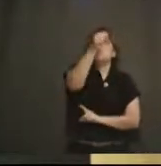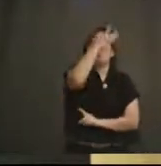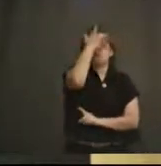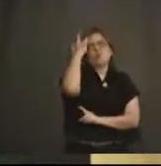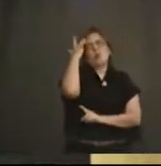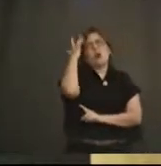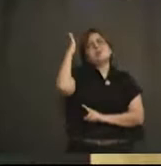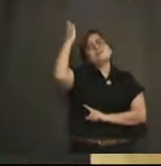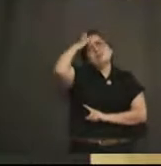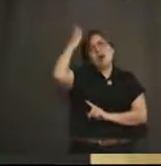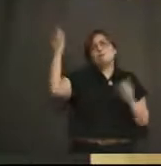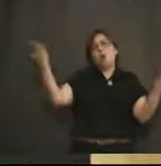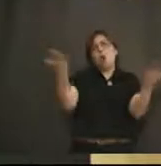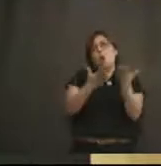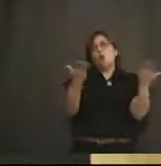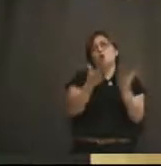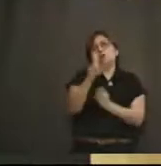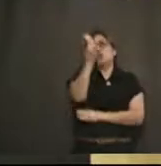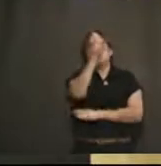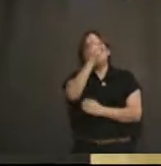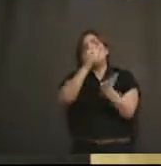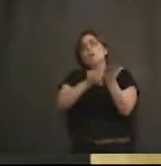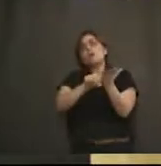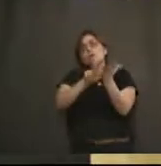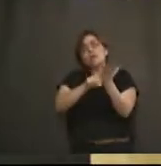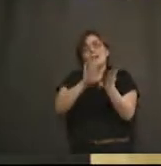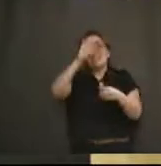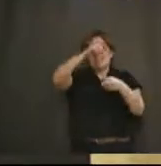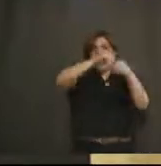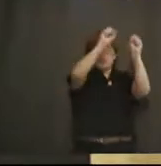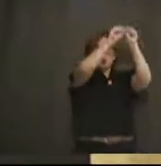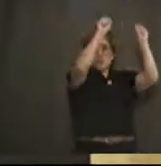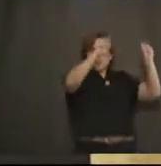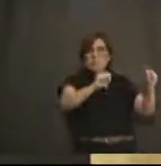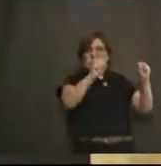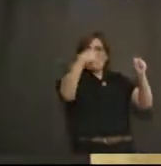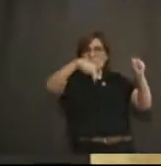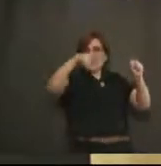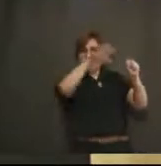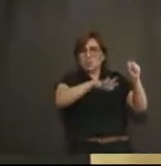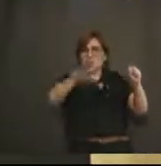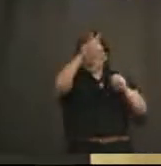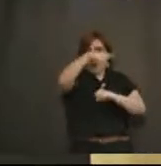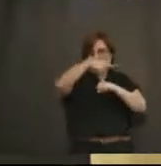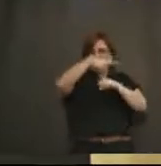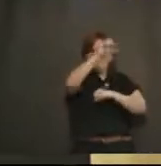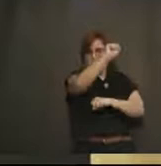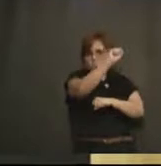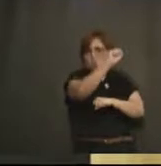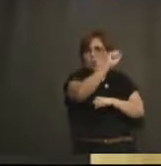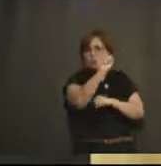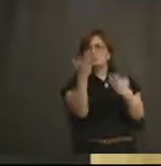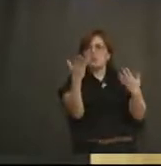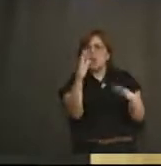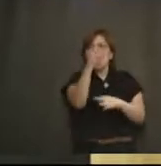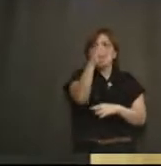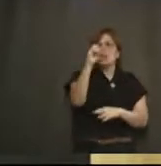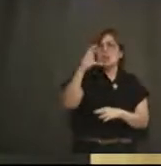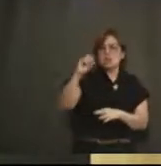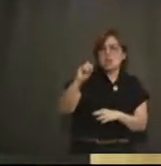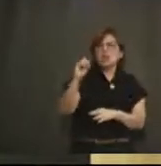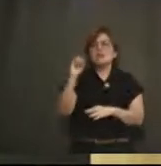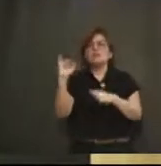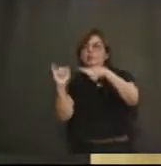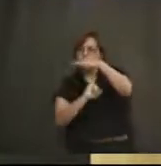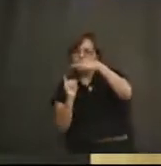Federal do Pará hoje, do Sistema Nacional de Pós-Graduação, que tem umas 500 instituições, a Universidade Federal do